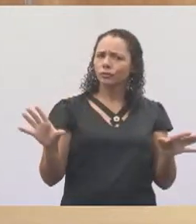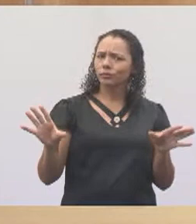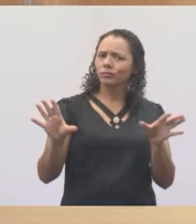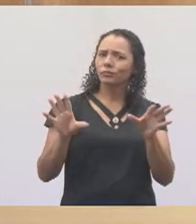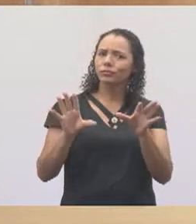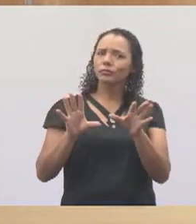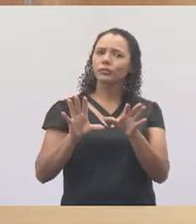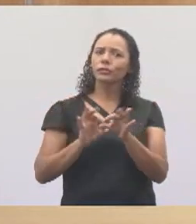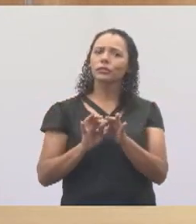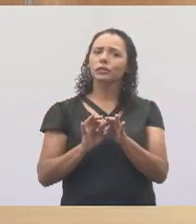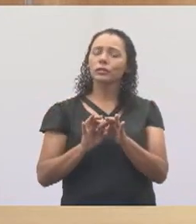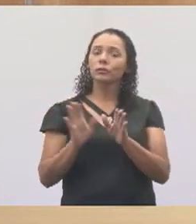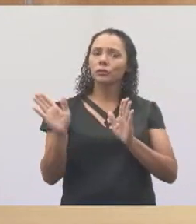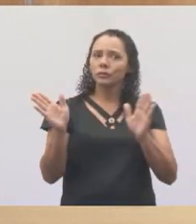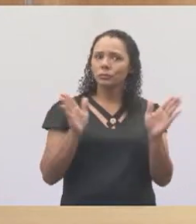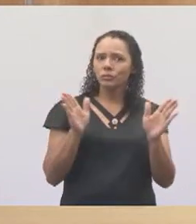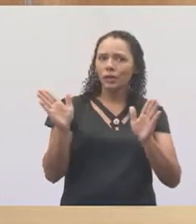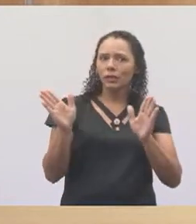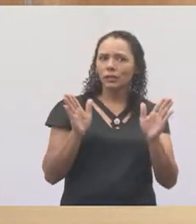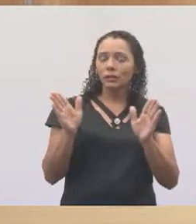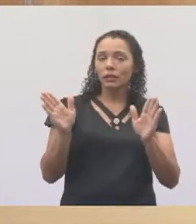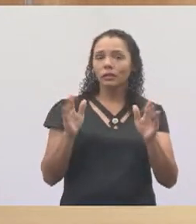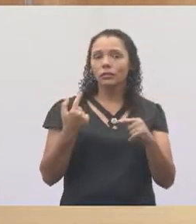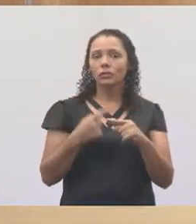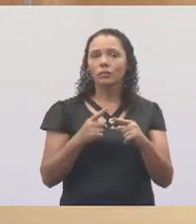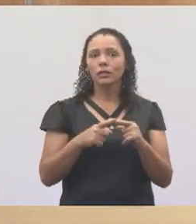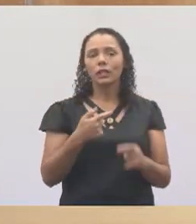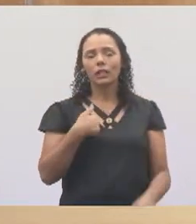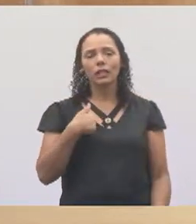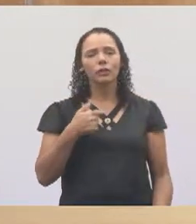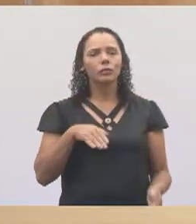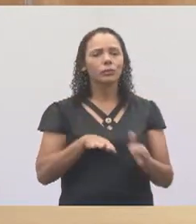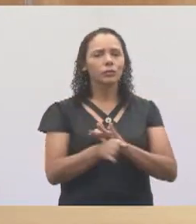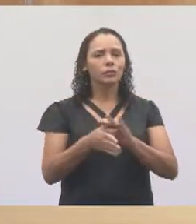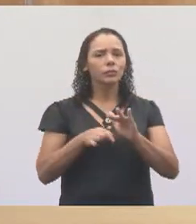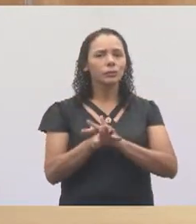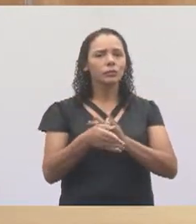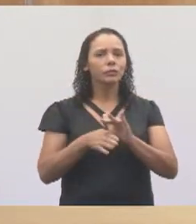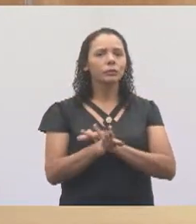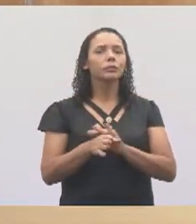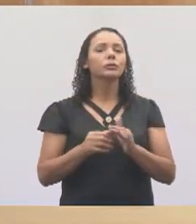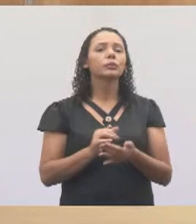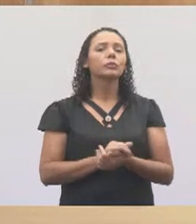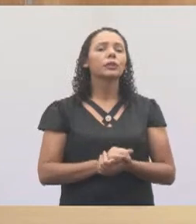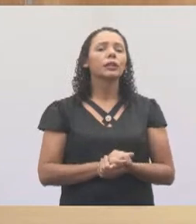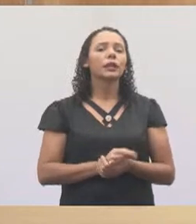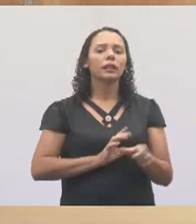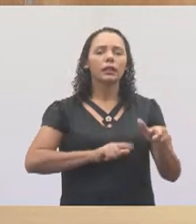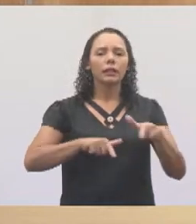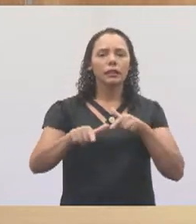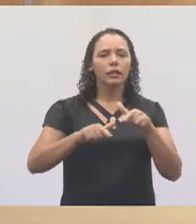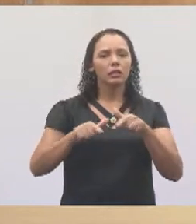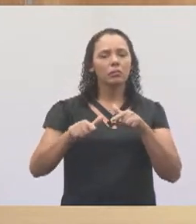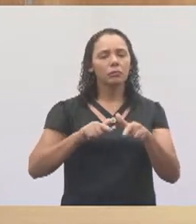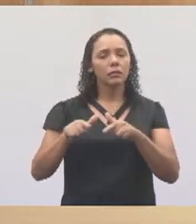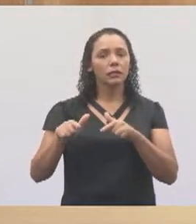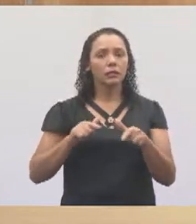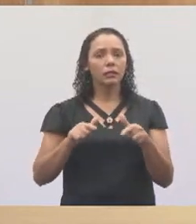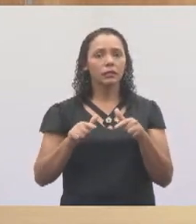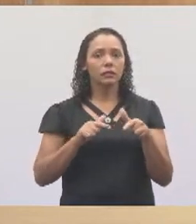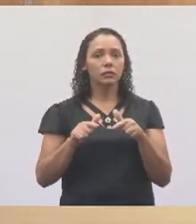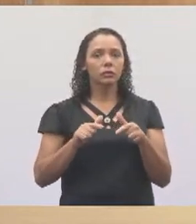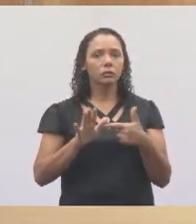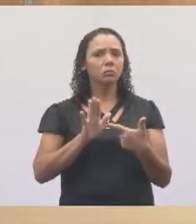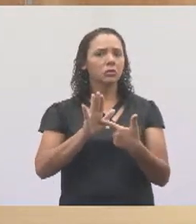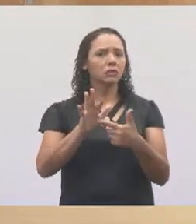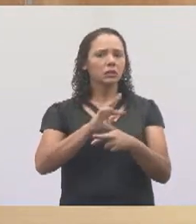no nosso mandato, porque eu costumo fazer prestações de contas no nosso trabalho, né, Solange? E